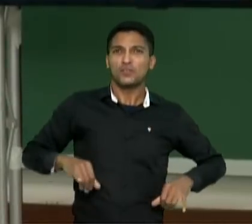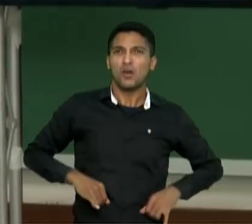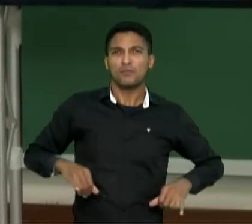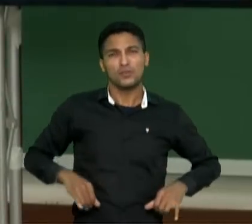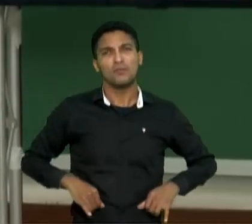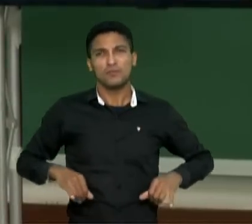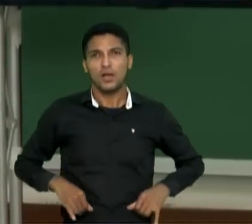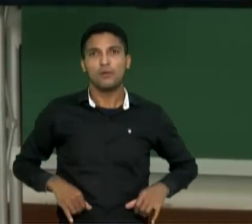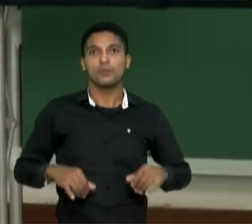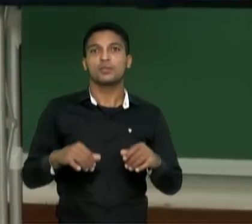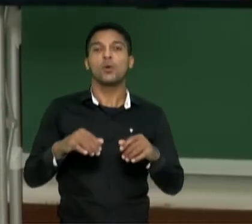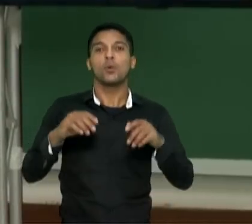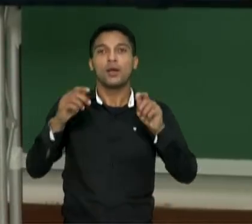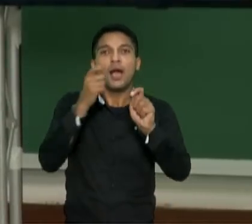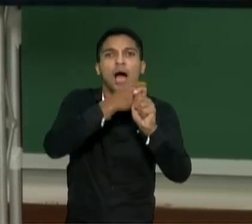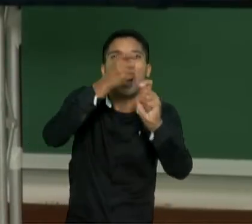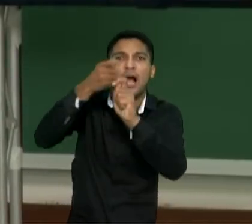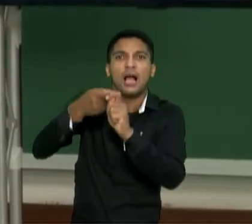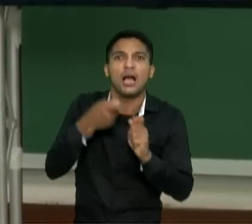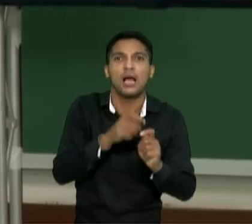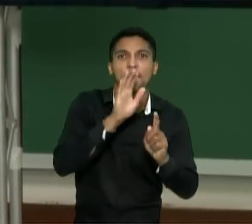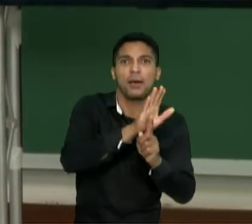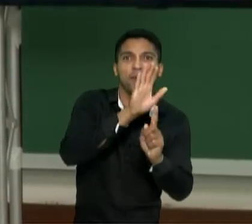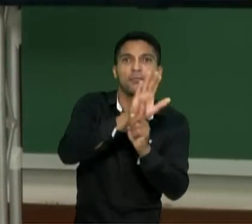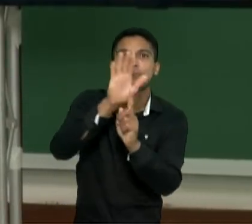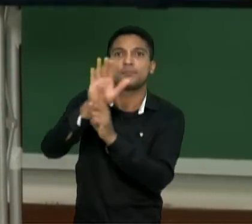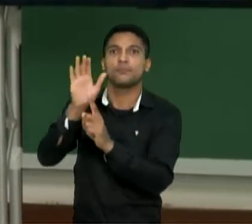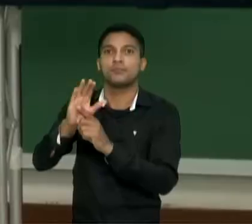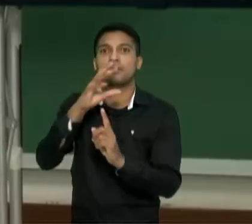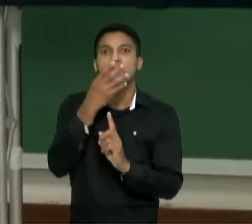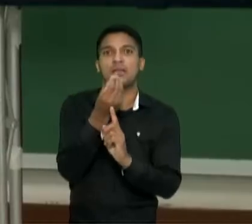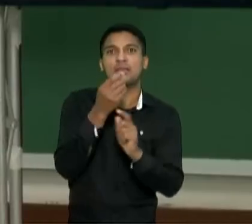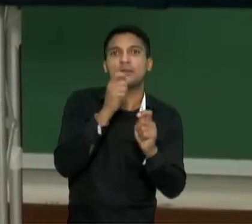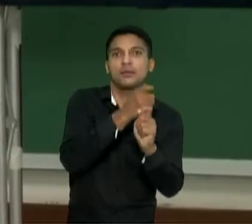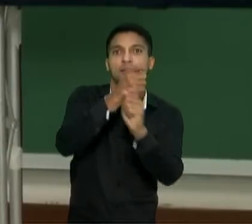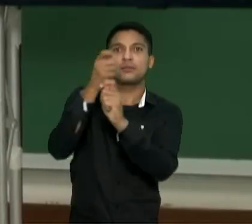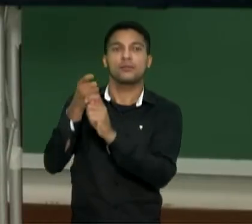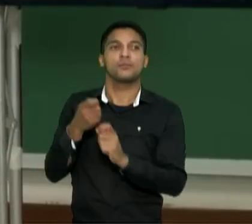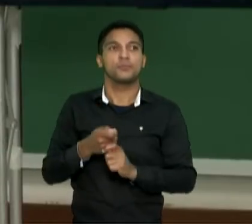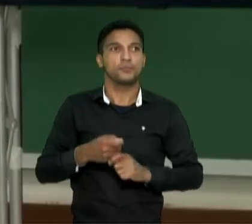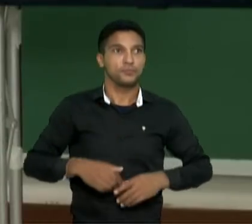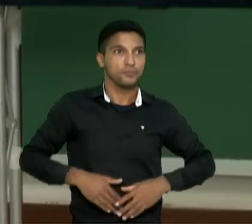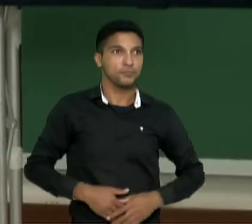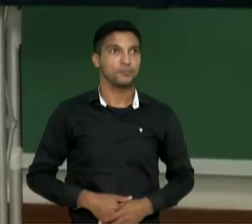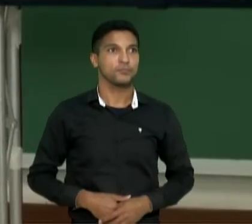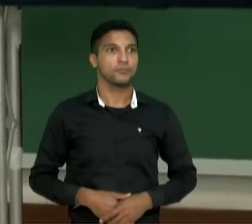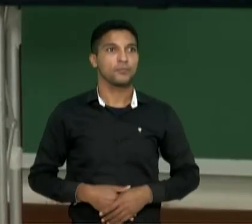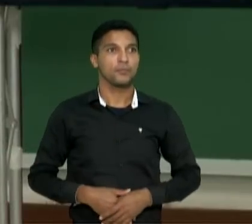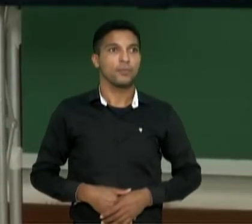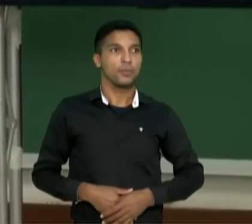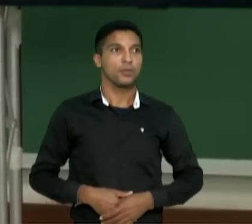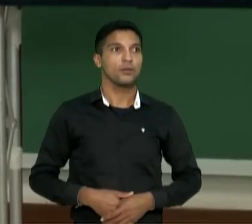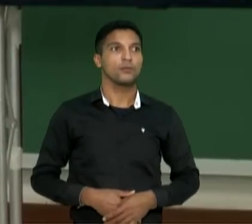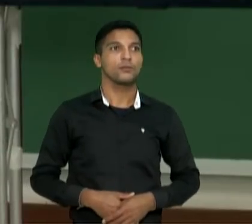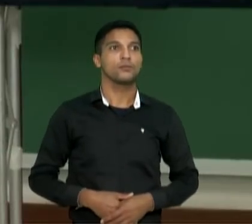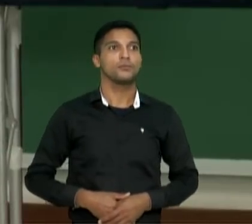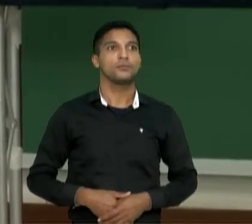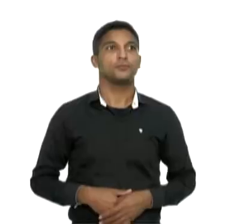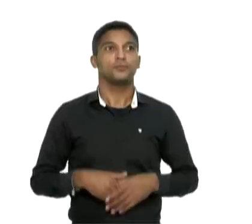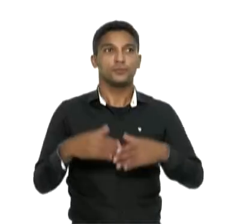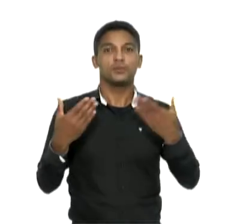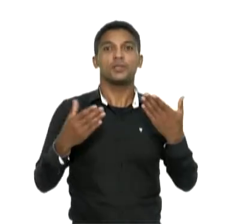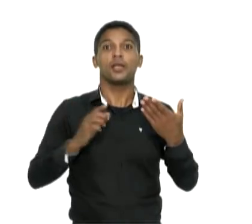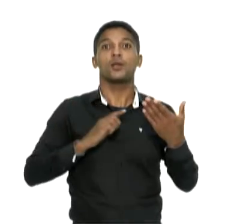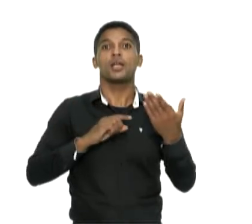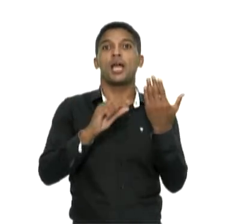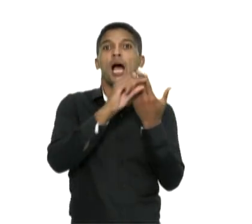Cristo, né? E os períodos de exploração do ouro. Daí trouxe esse exemplo e daí trouxe mais outros nomes aqui que eu só